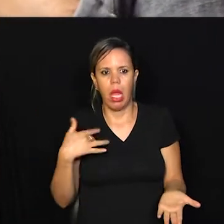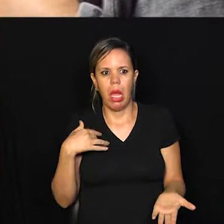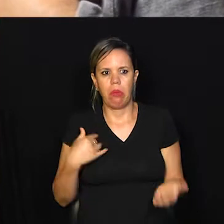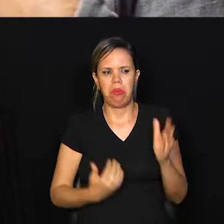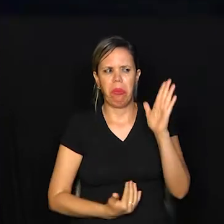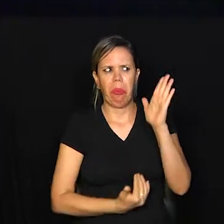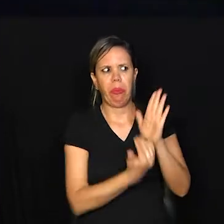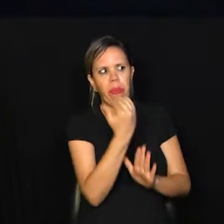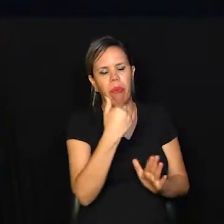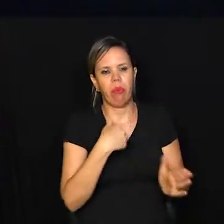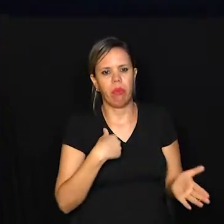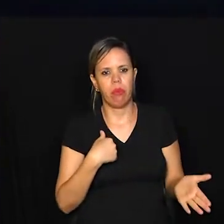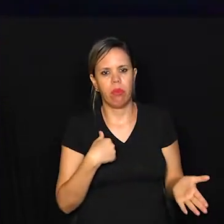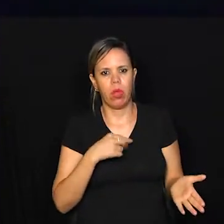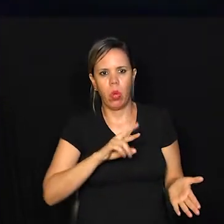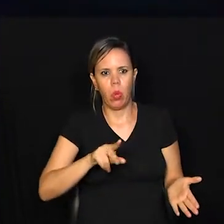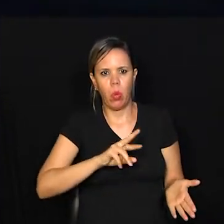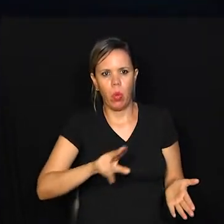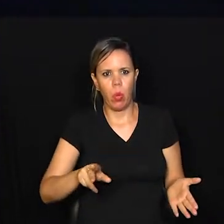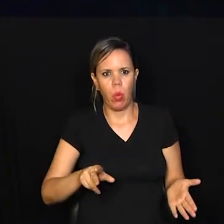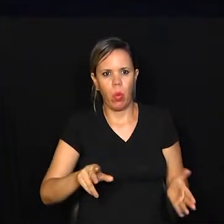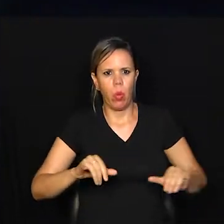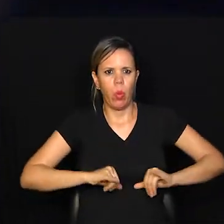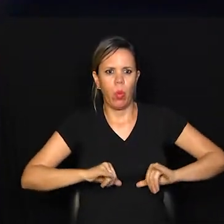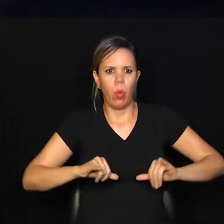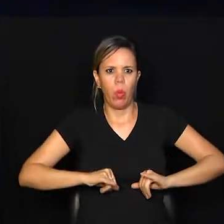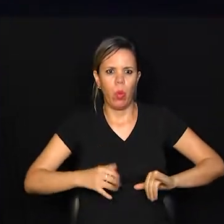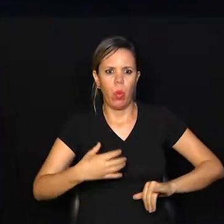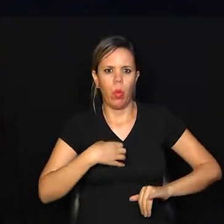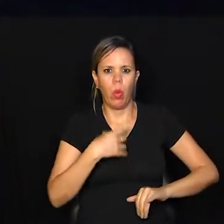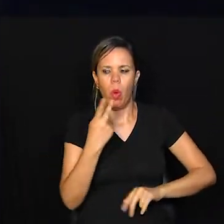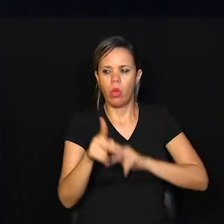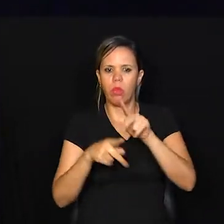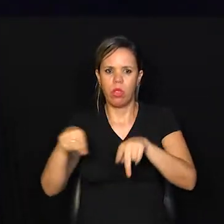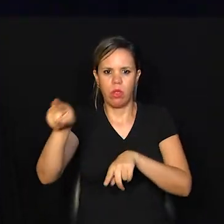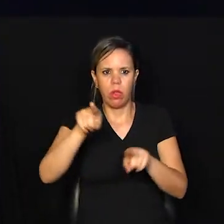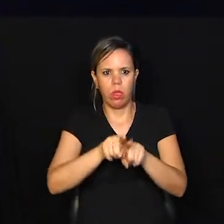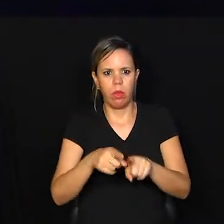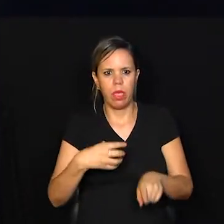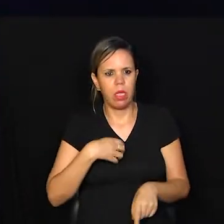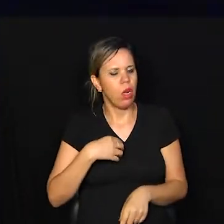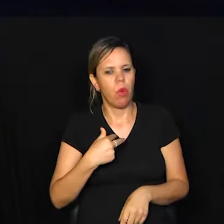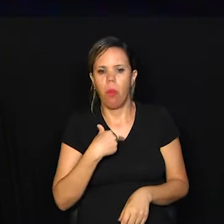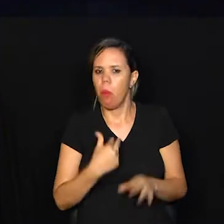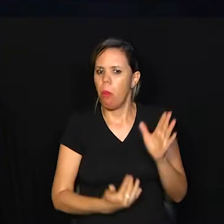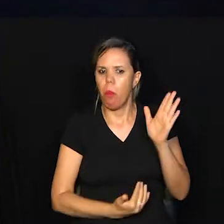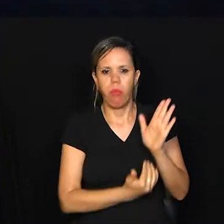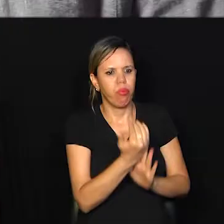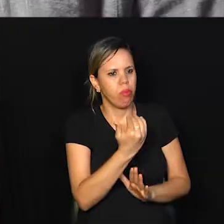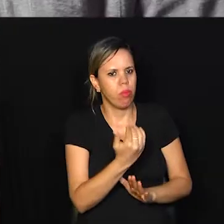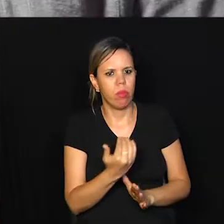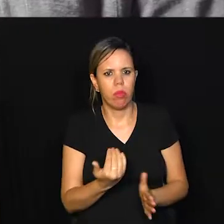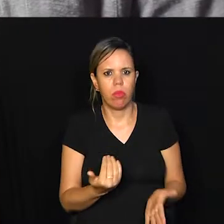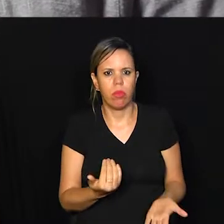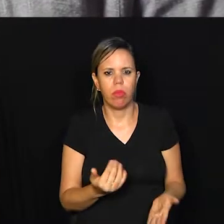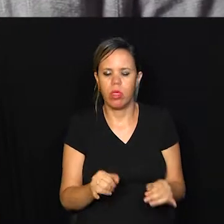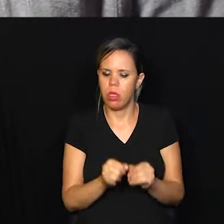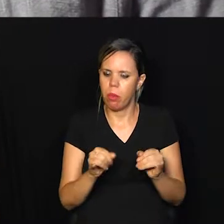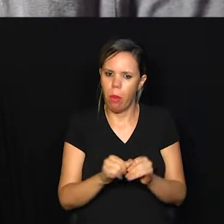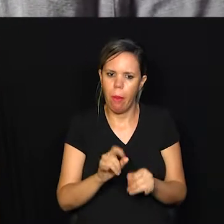exagero. Não é exagero, cara, é uma dor que eu sinto e outras pessoas sentem. Não pode ser exagero.